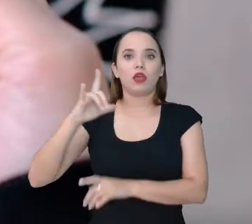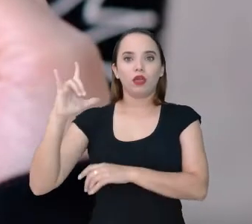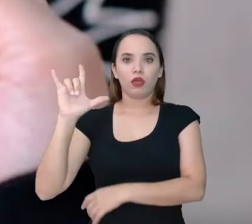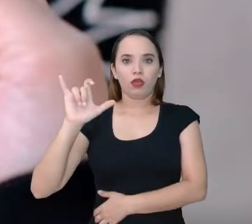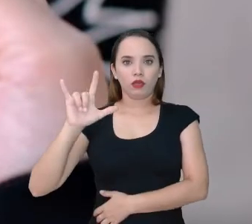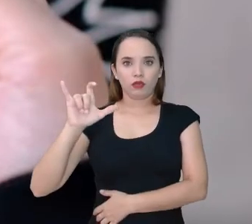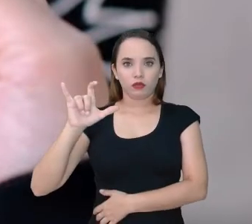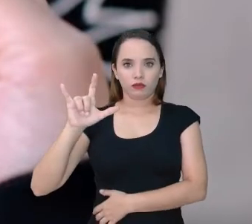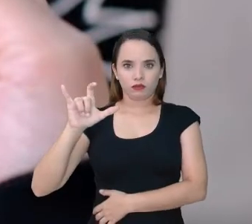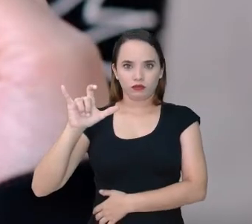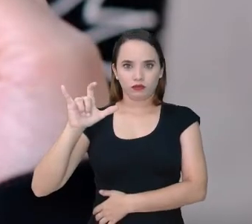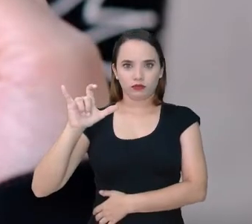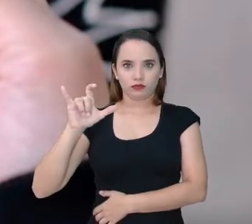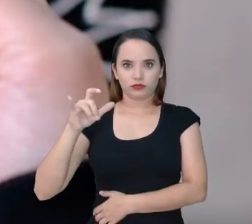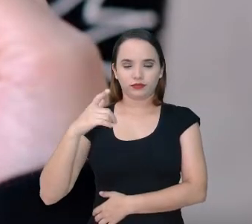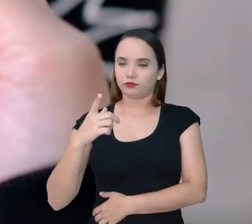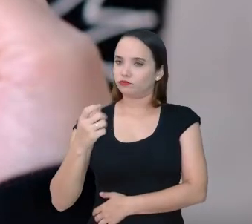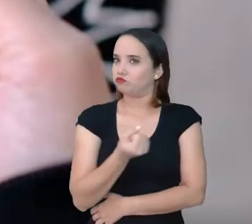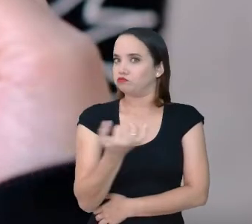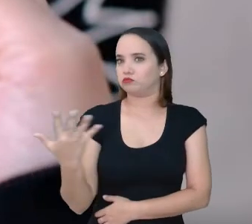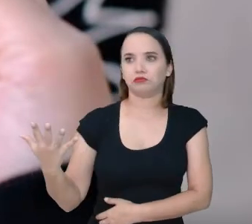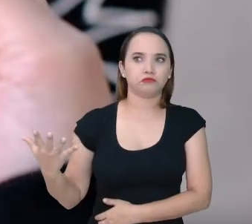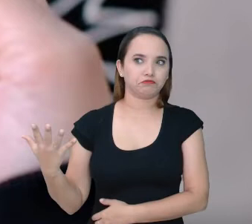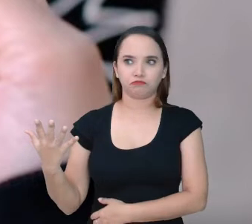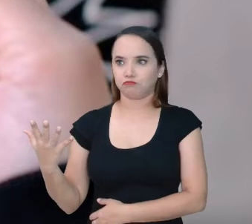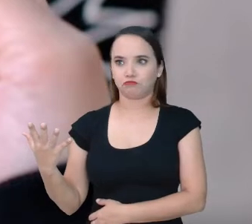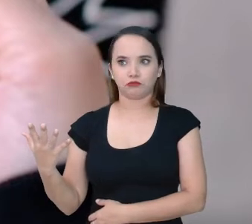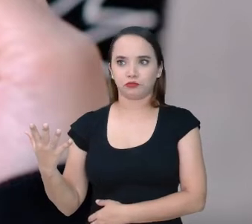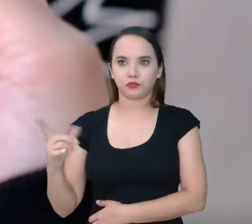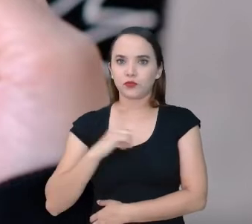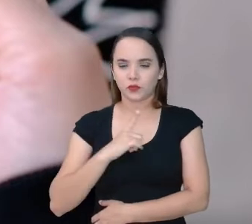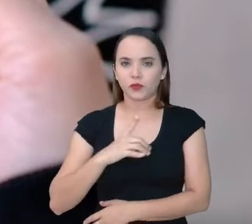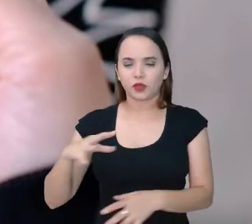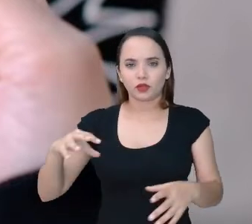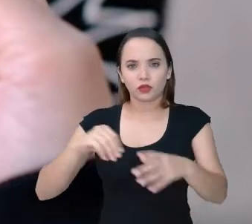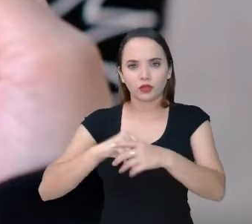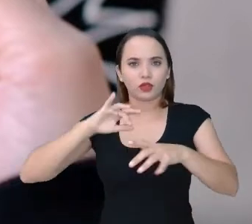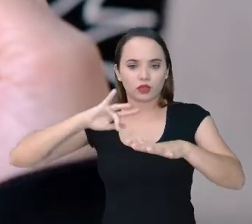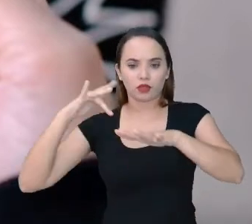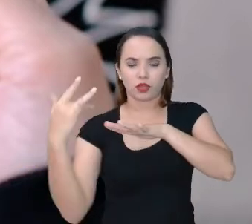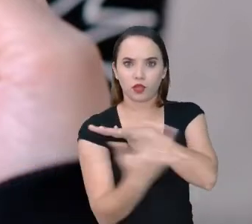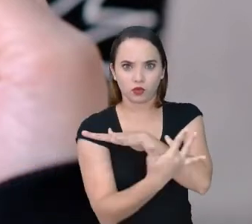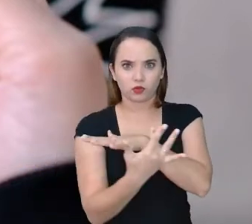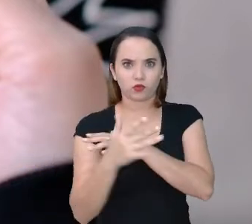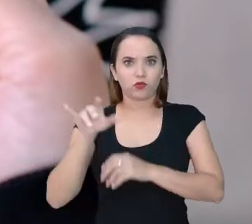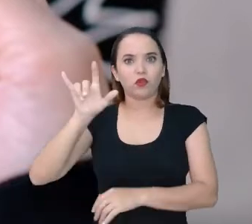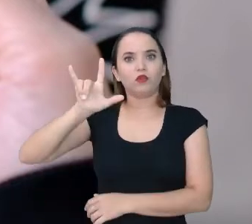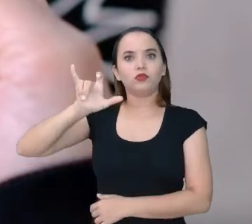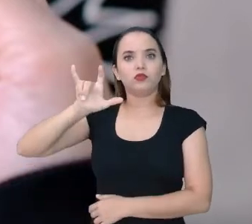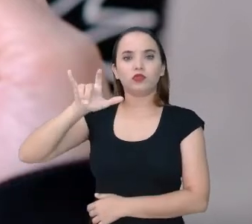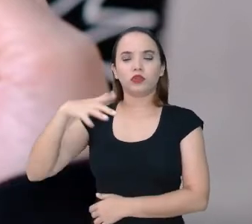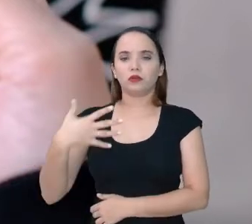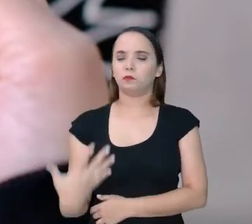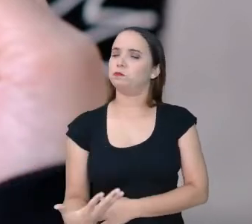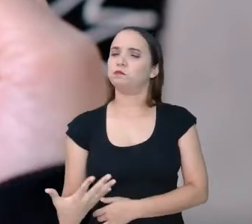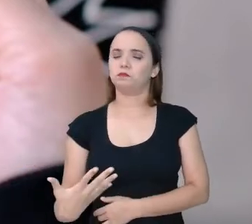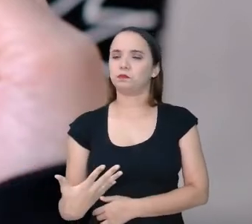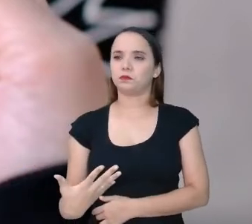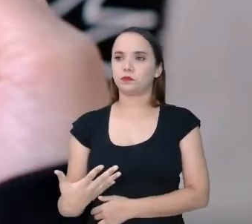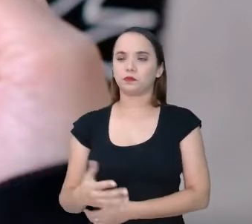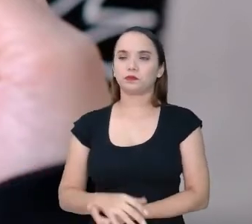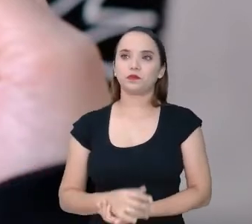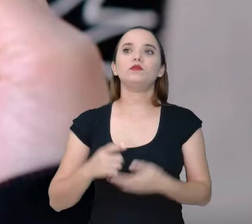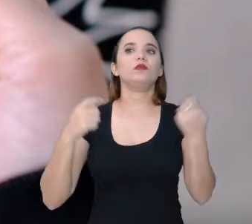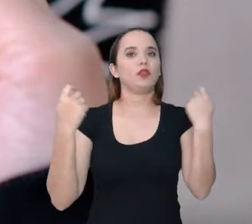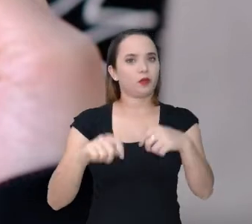Quantas fotos eu tenho nessa plataforma aí, nessa rede social? Então, outro dado aí, eu